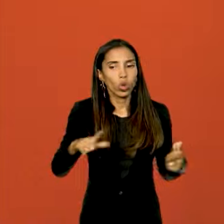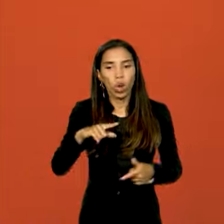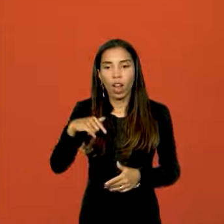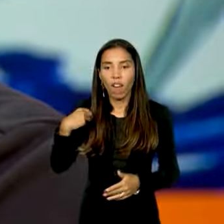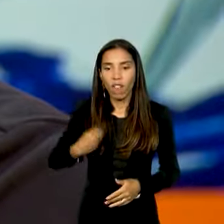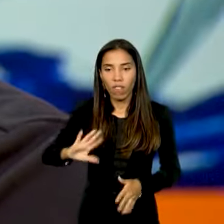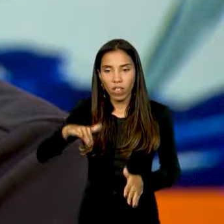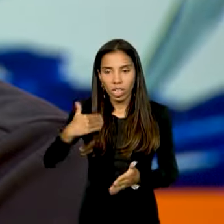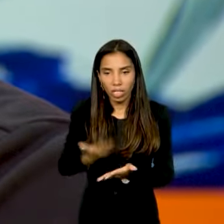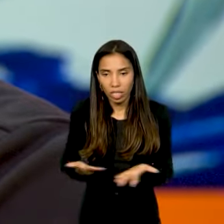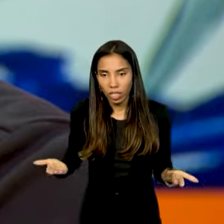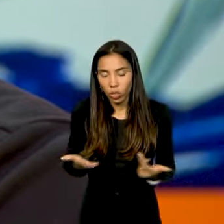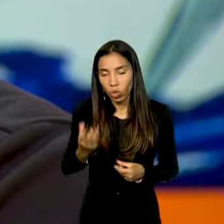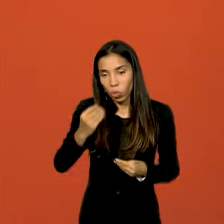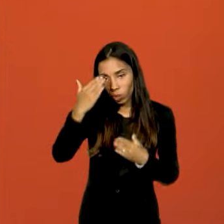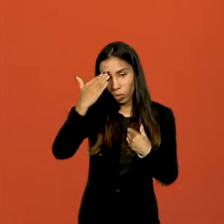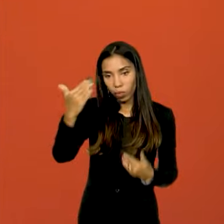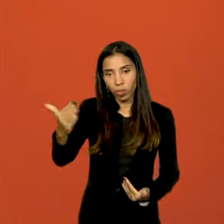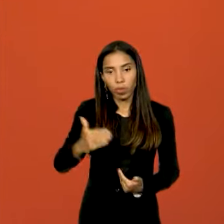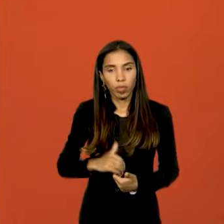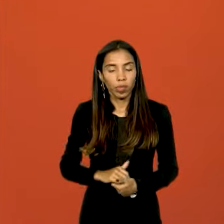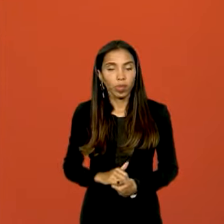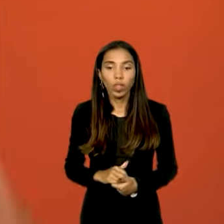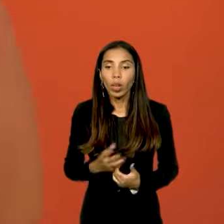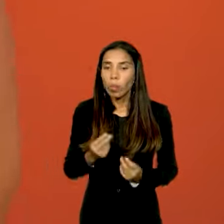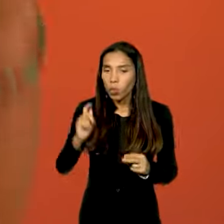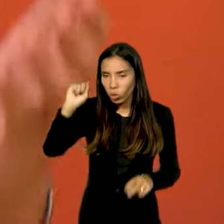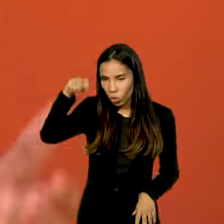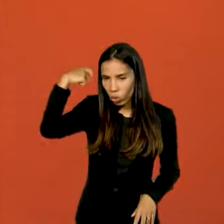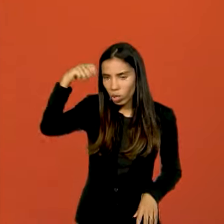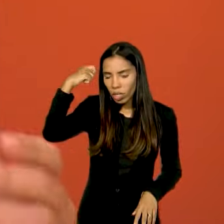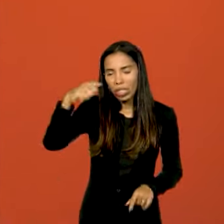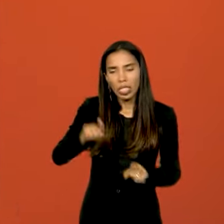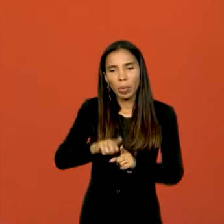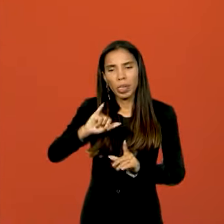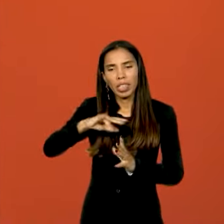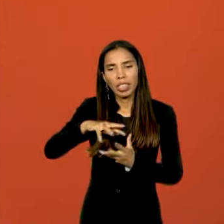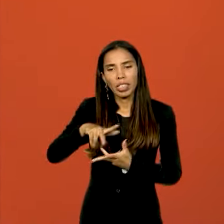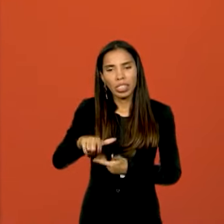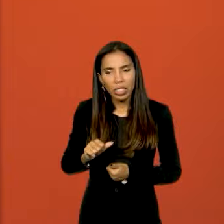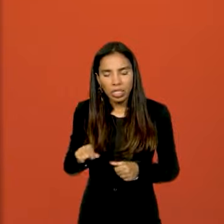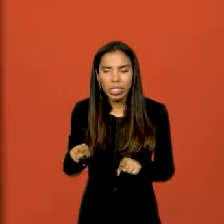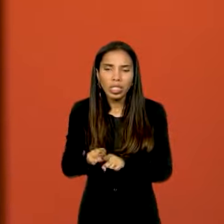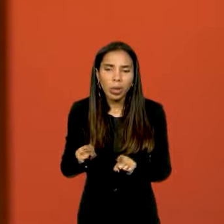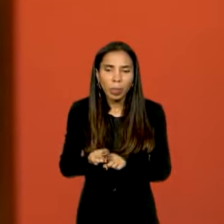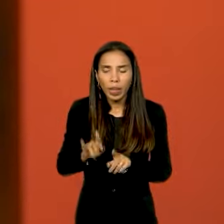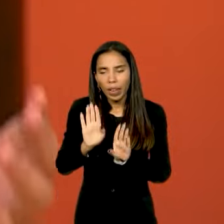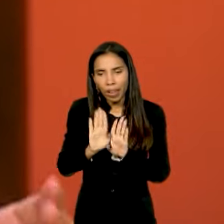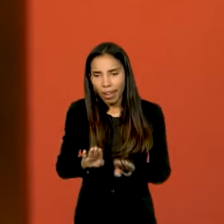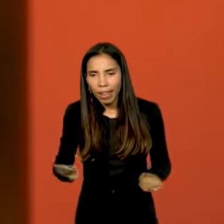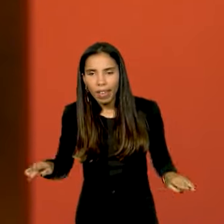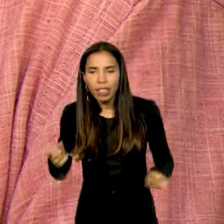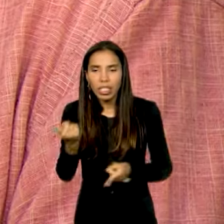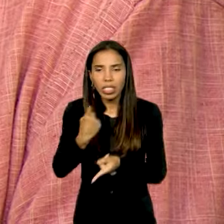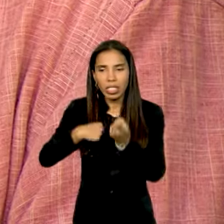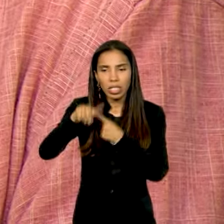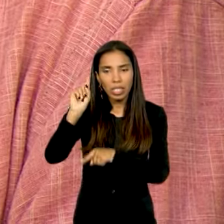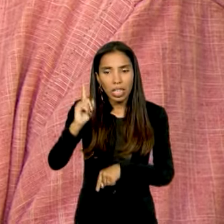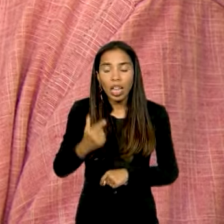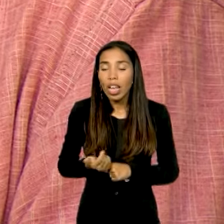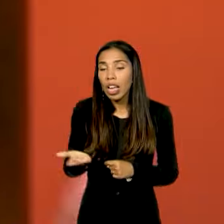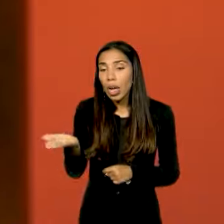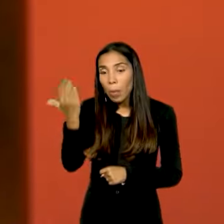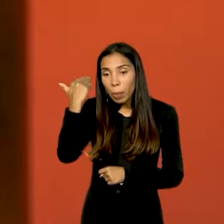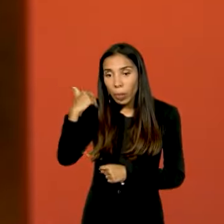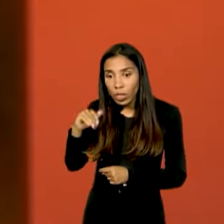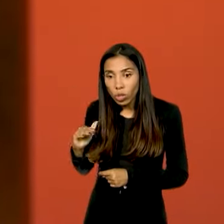até hoje. E sou muito grato, né? A gente vê que muitos atores, até internacionais, que fazem produtos quando são crianças, os produtos de grande sucesso são quando elas são novinhas,